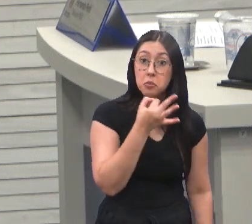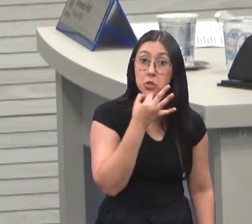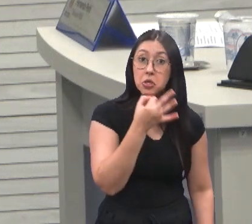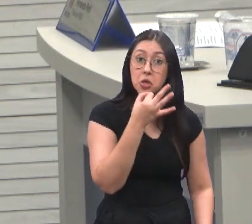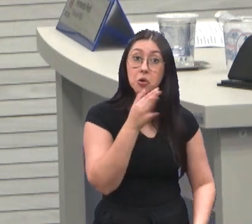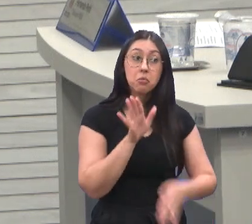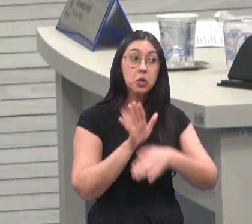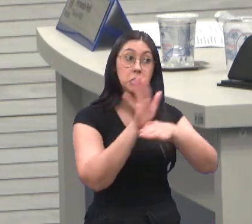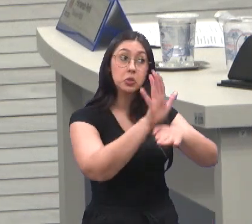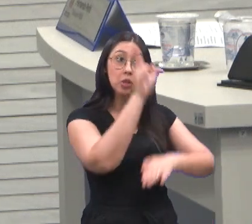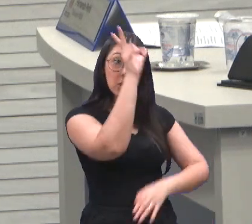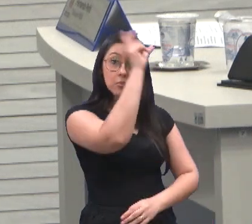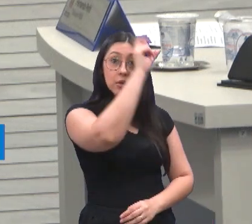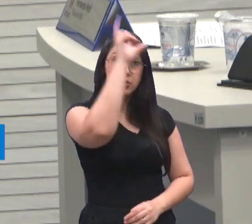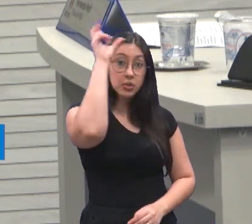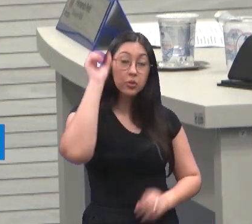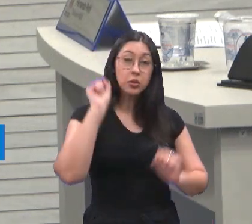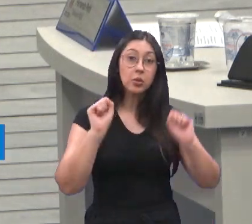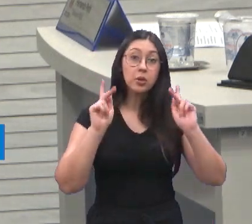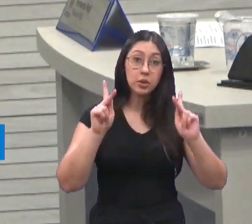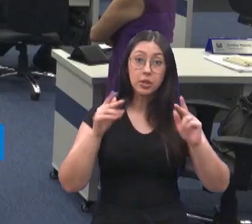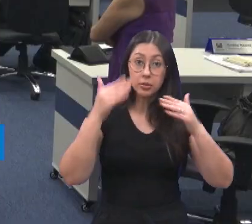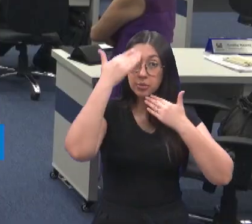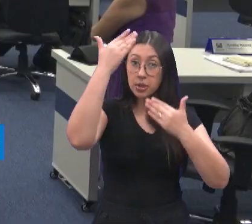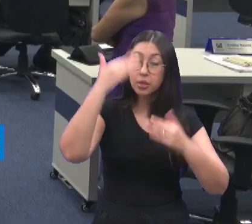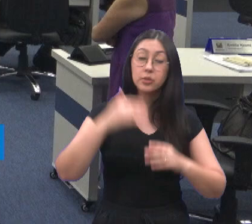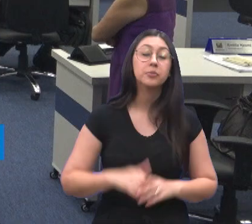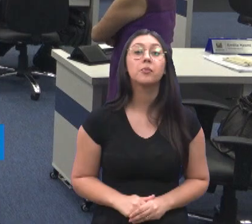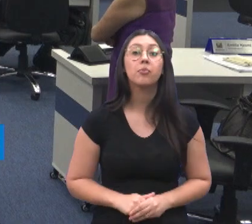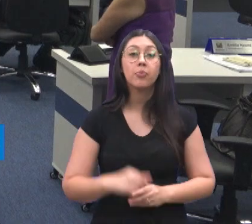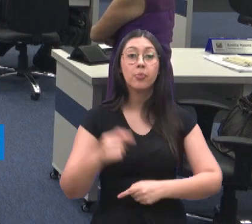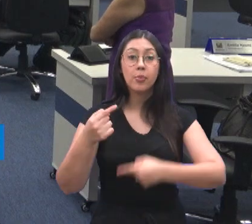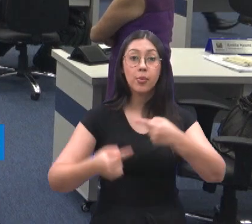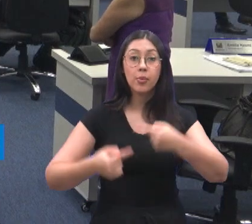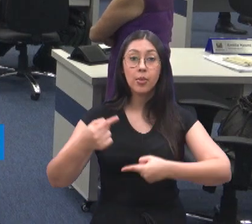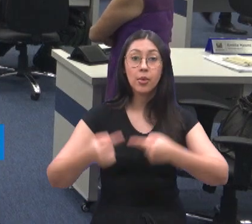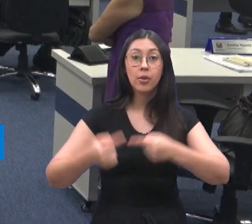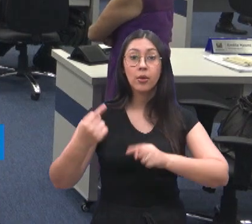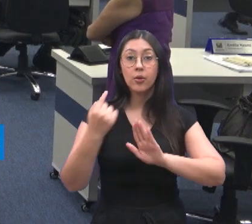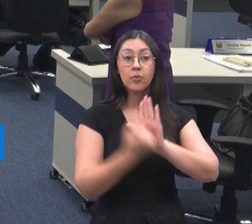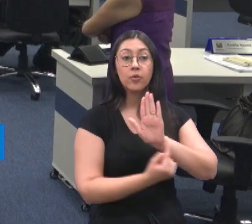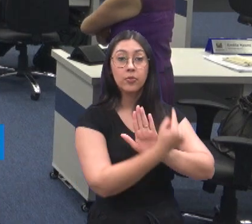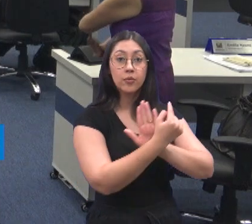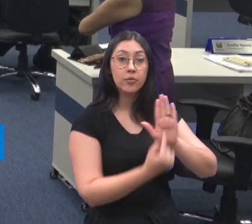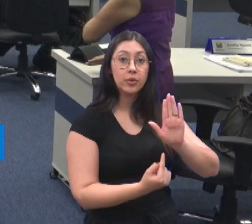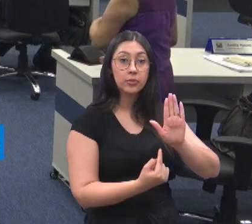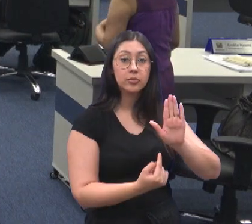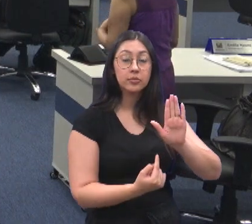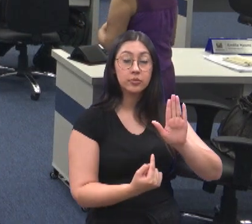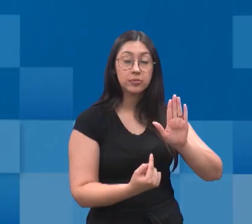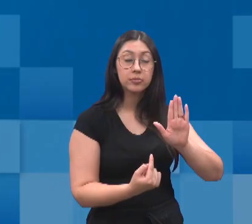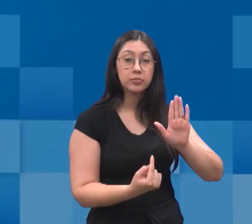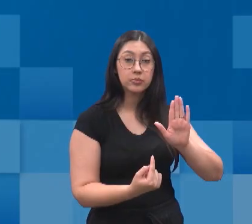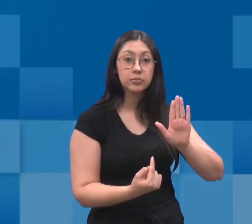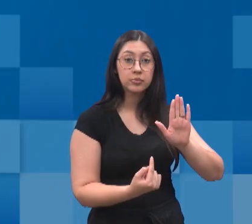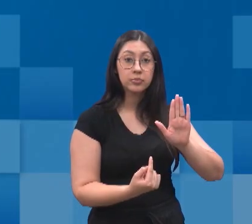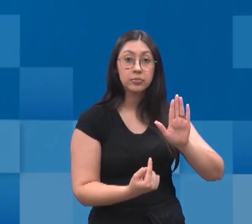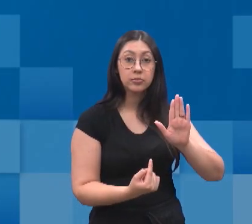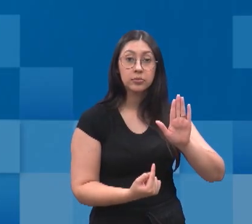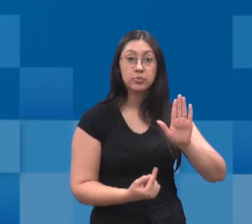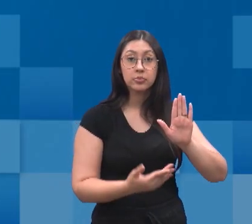auxiliar a Prefeitura. Tá bom? Obrigado, Presidente, vereador. obrigado. Em discussão, o veto total aposto pelo